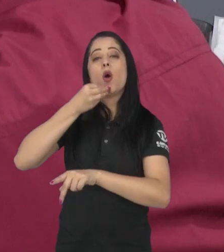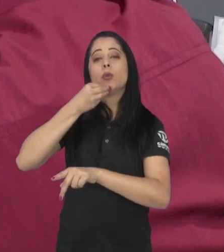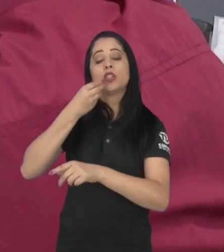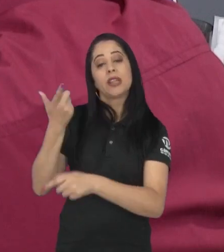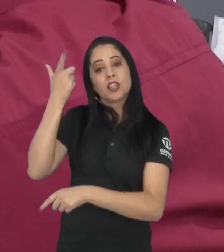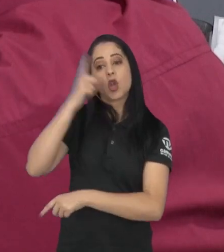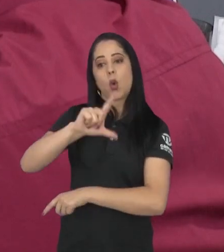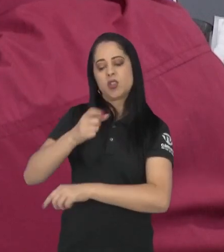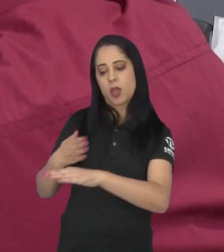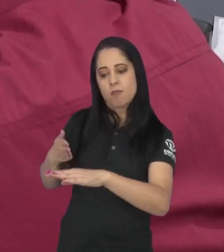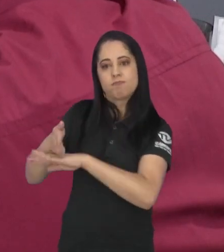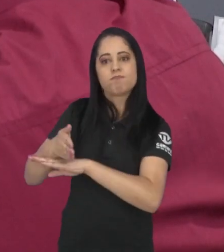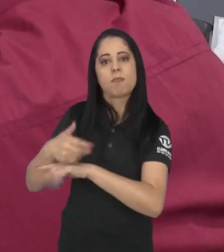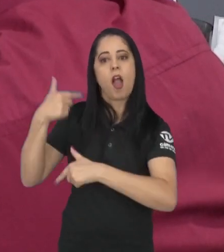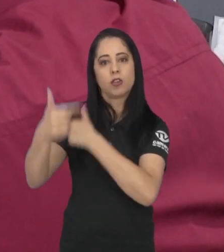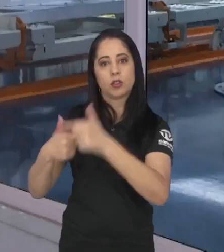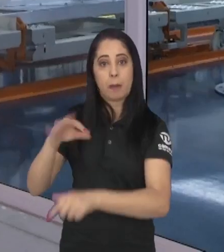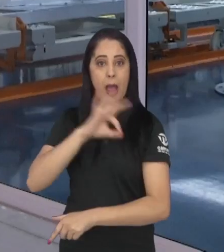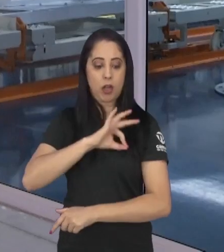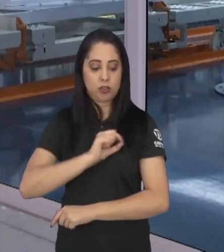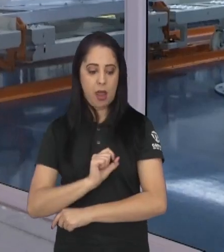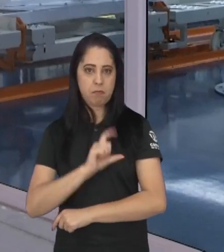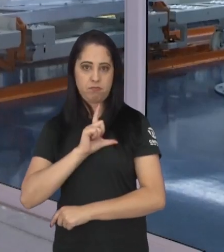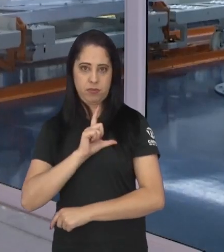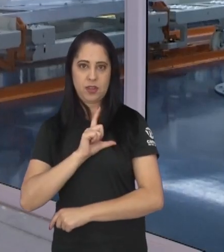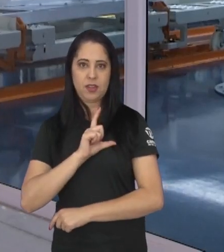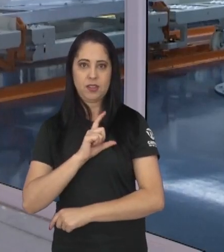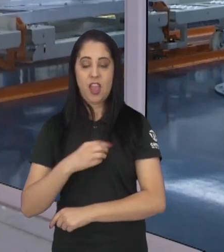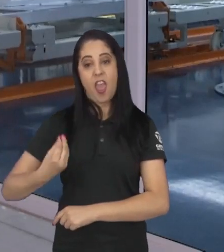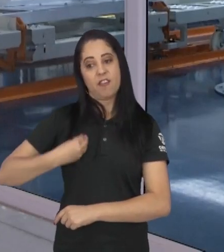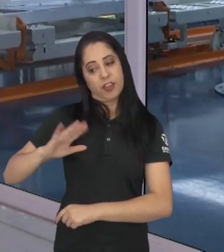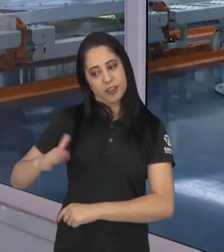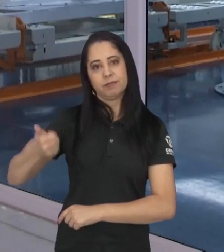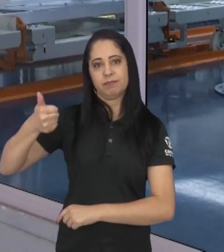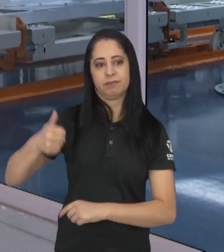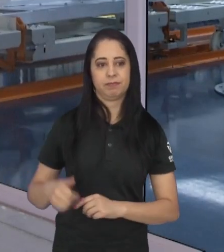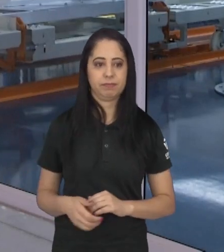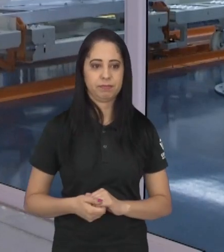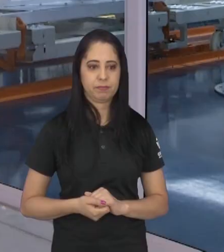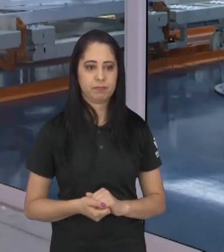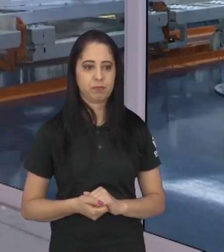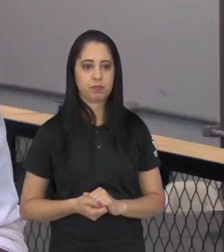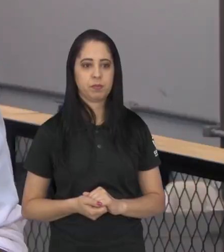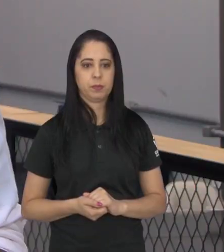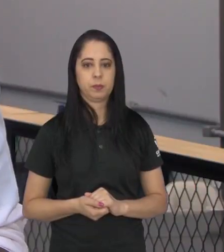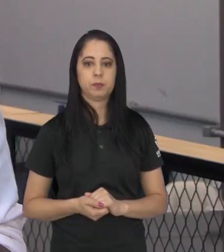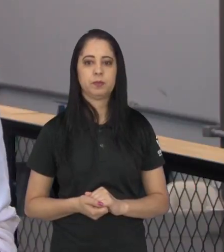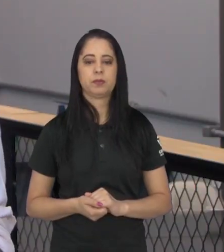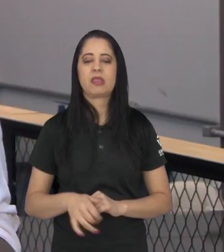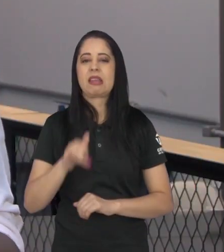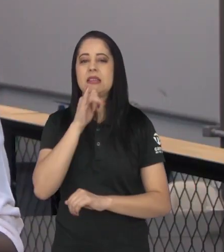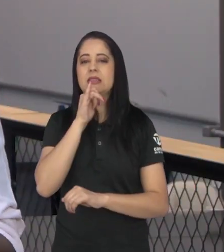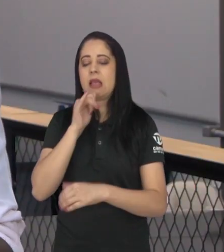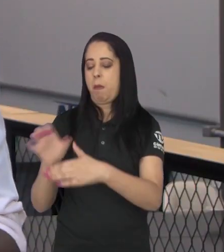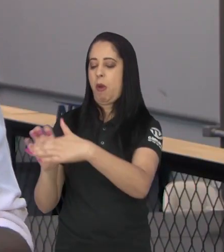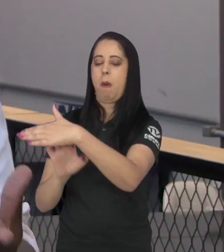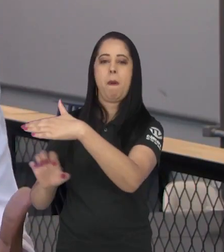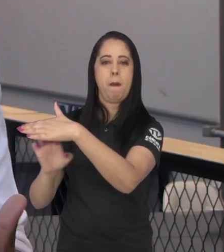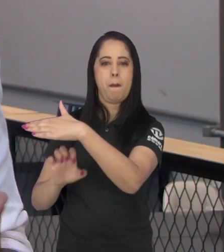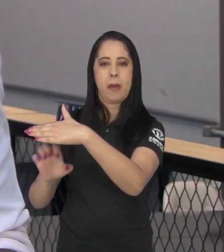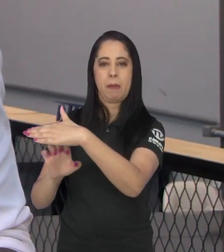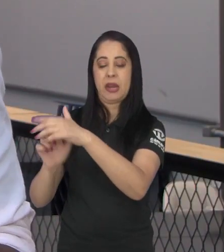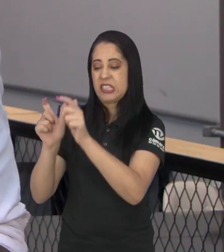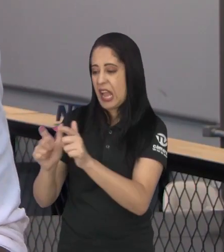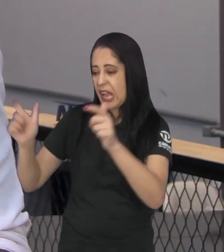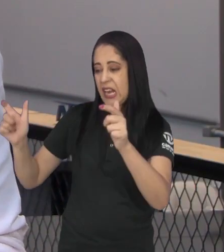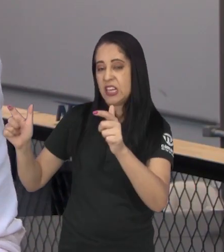mais oportunidades de emprego em áreas com bons salários, gerando mais qualidade de vida. Então, uma vez que uma empresa, uma grande